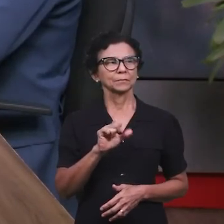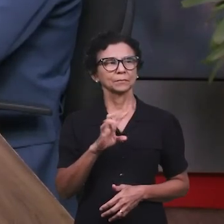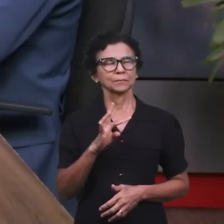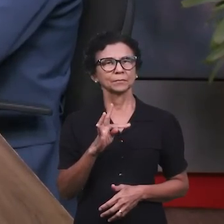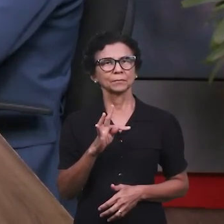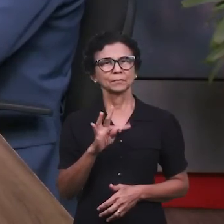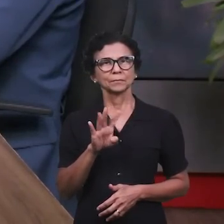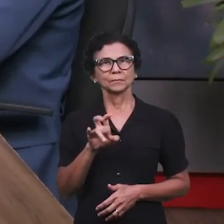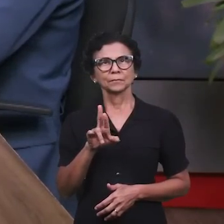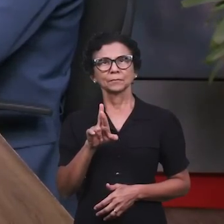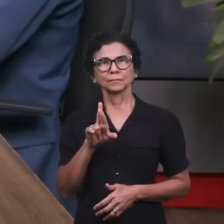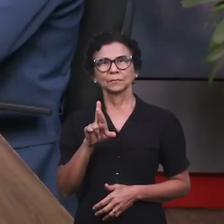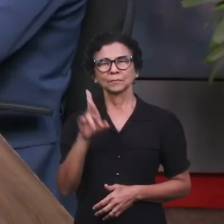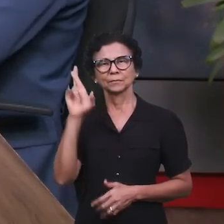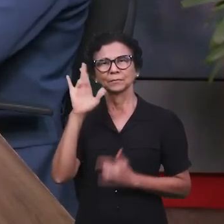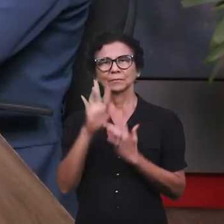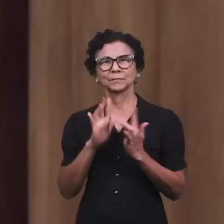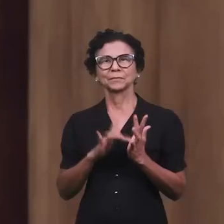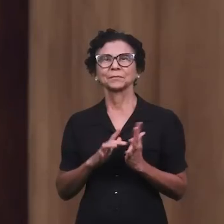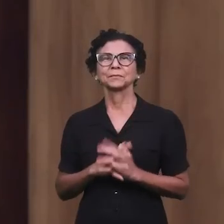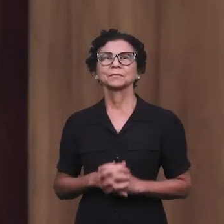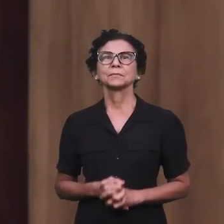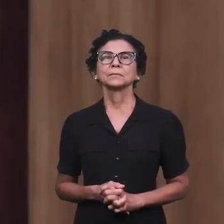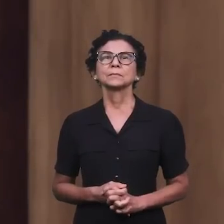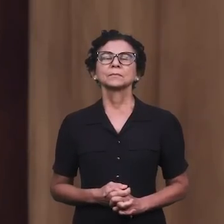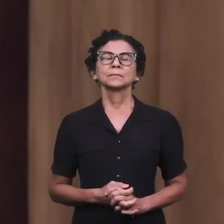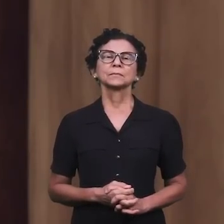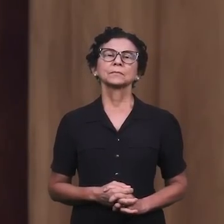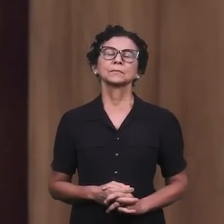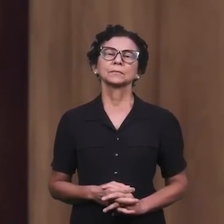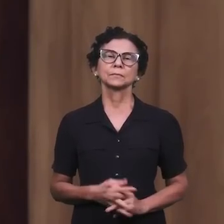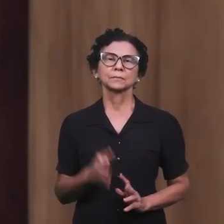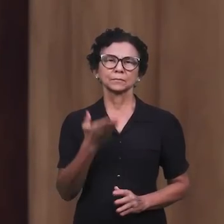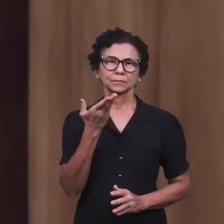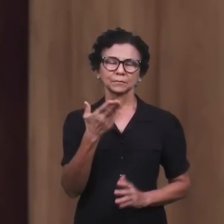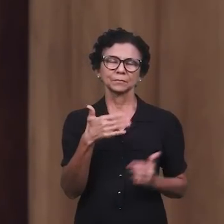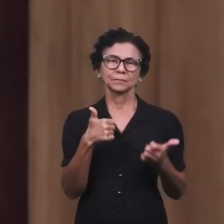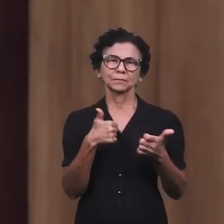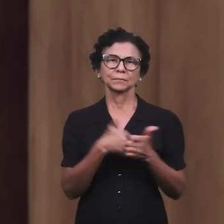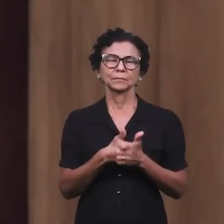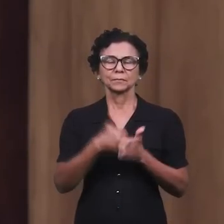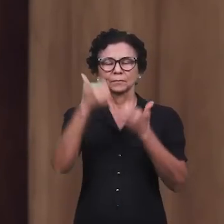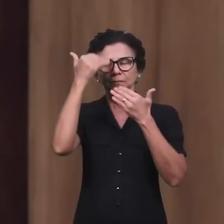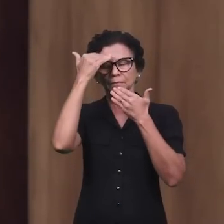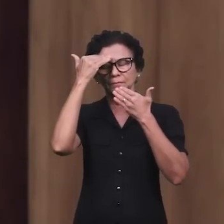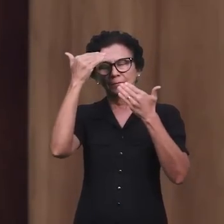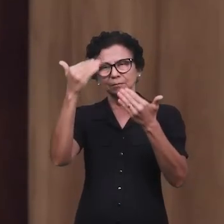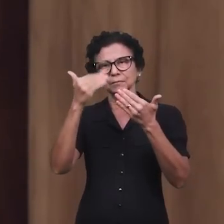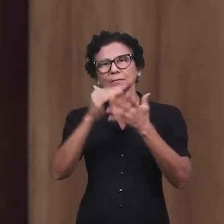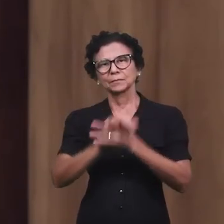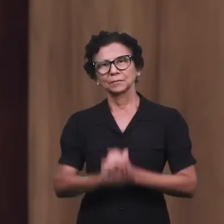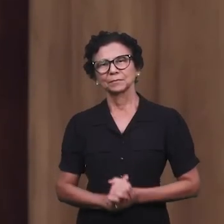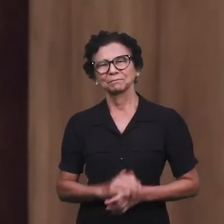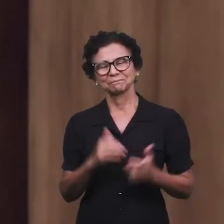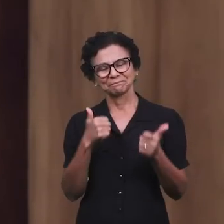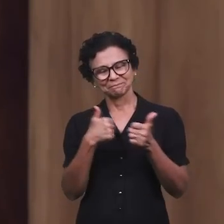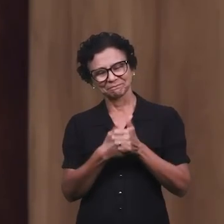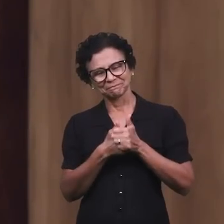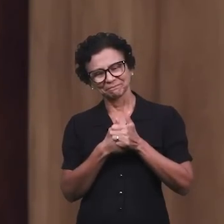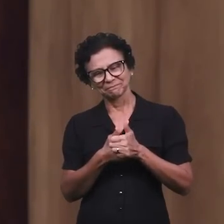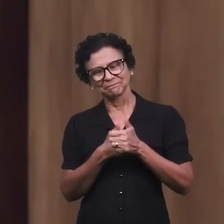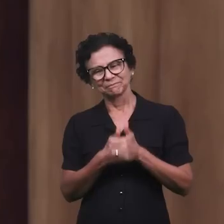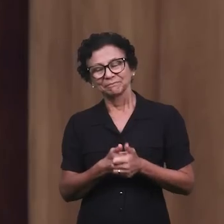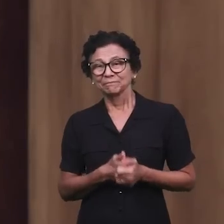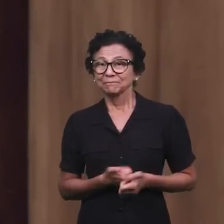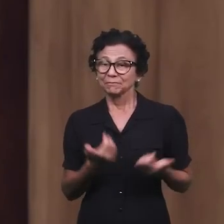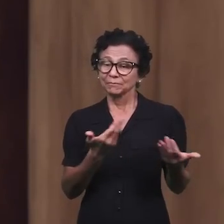do Senhor Jesus. A paz do Senhor. A você que nos acompanha, a gente agradece também a sua companhia